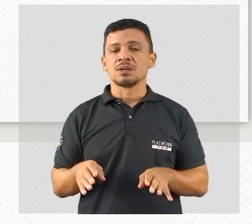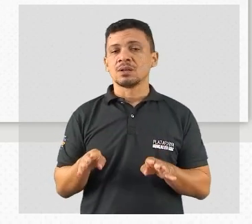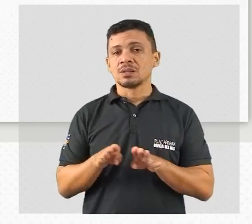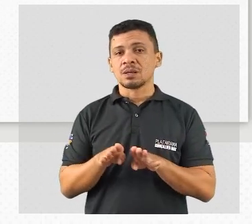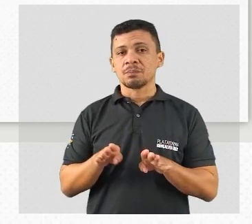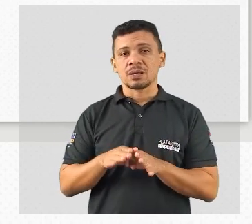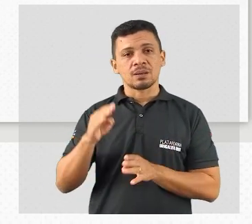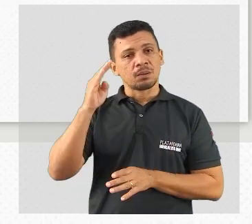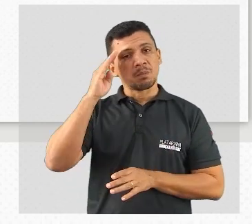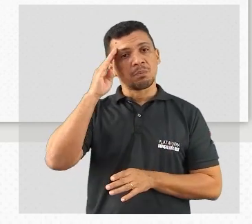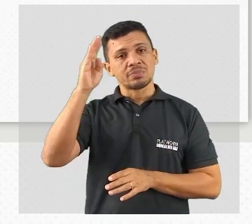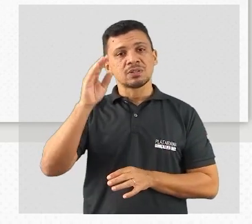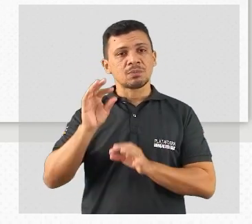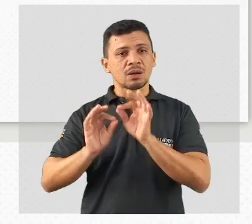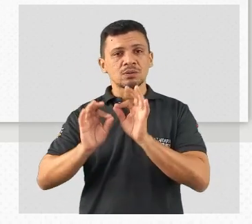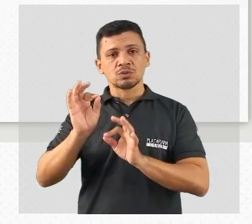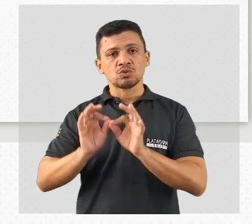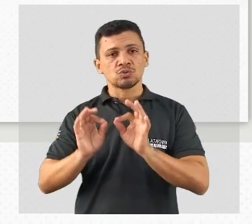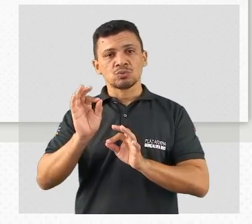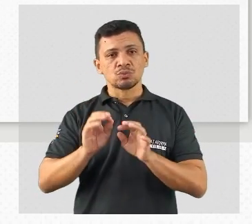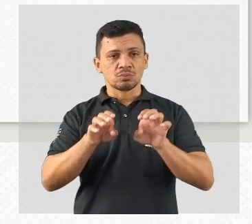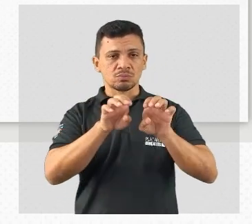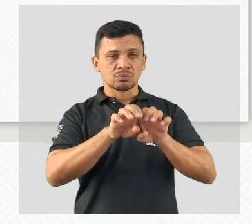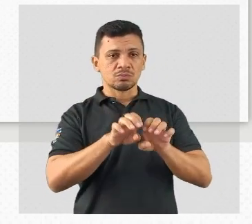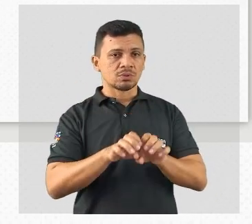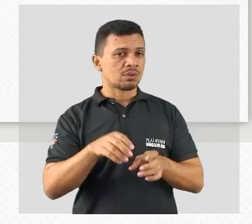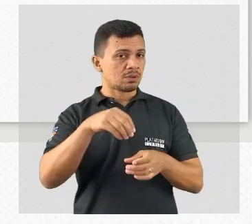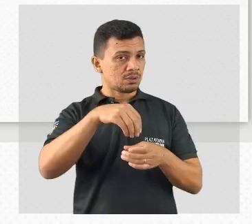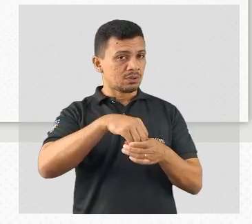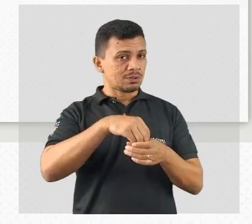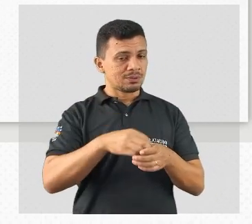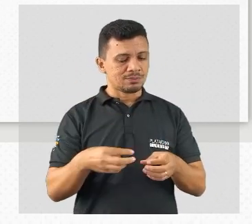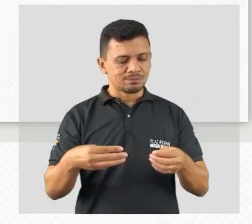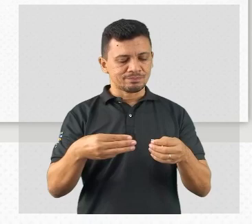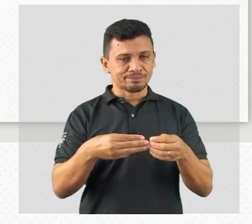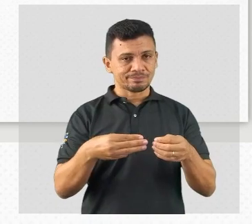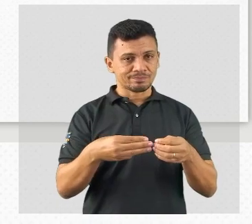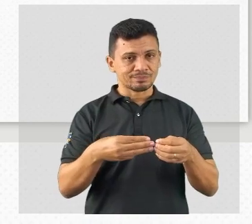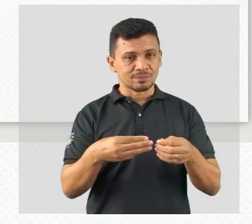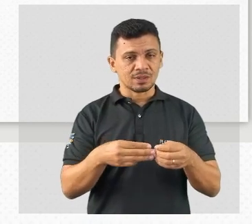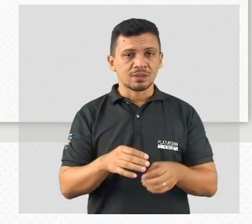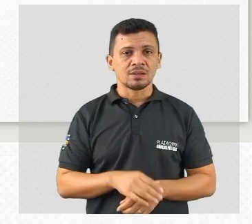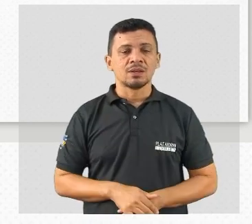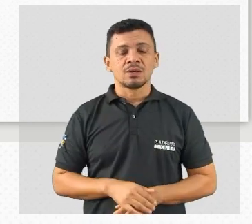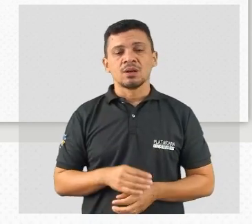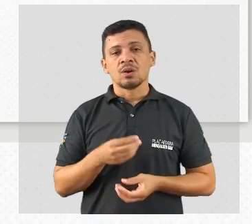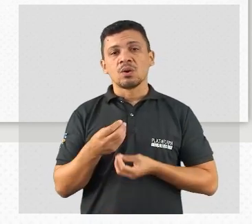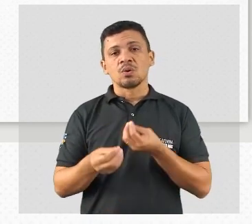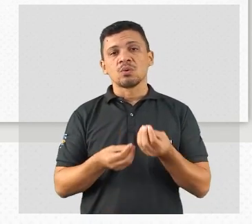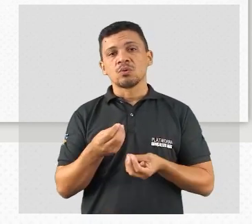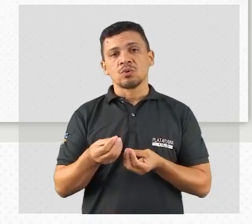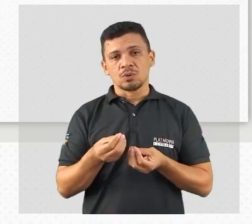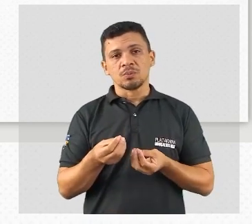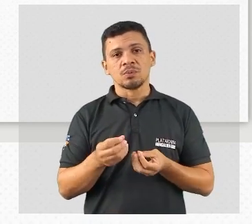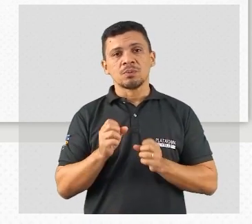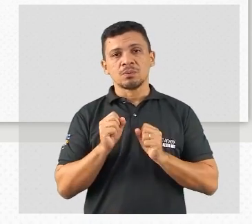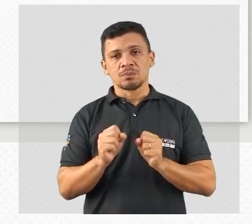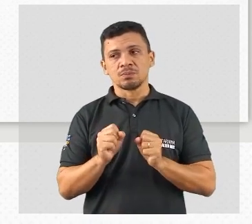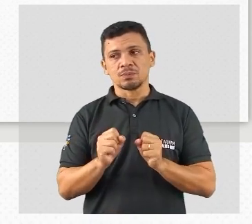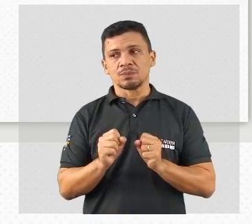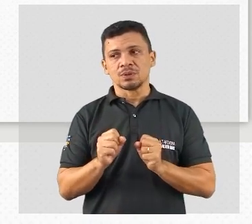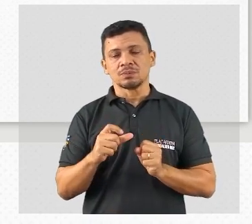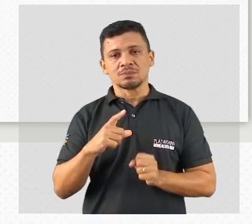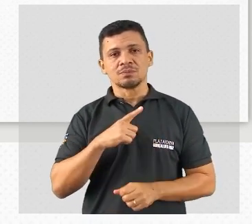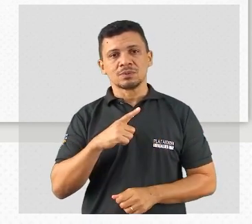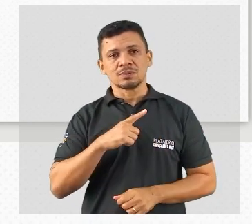dos principais componentes, as estruturas que compõem essas células, tá? O funcionamento dessas células são importantíssimas